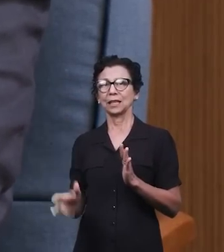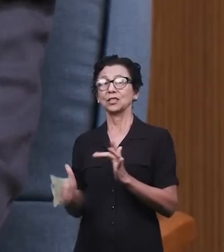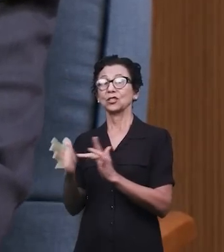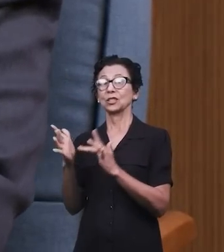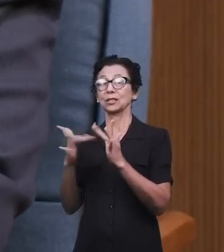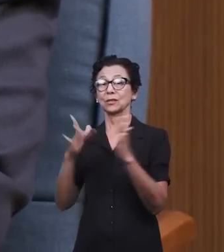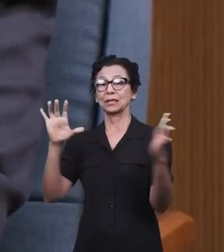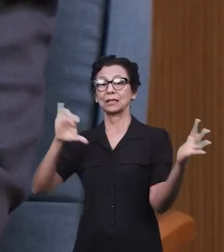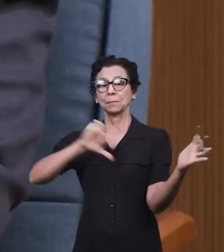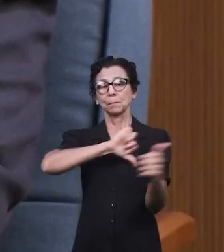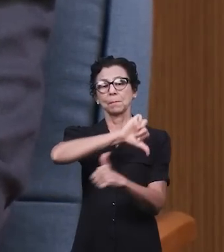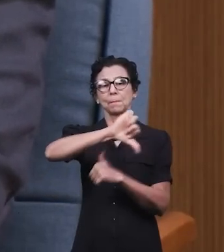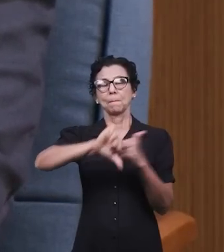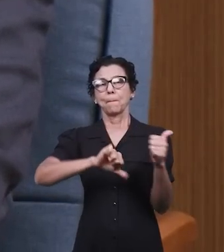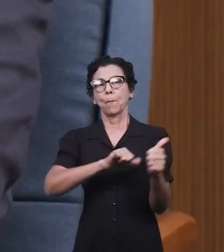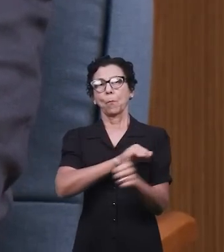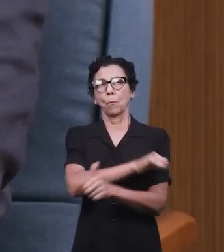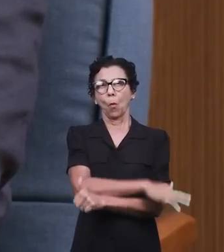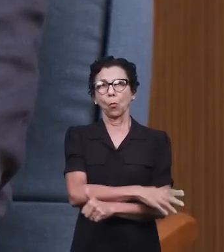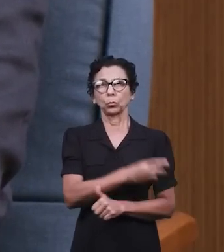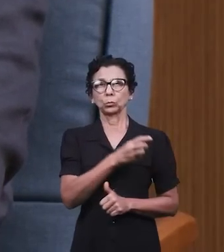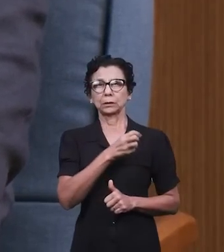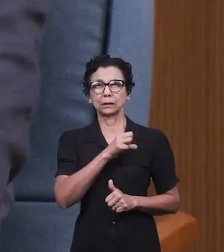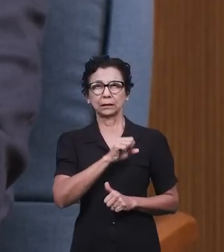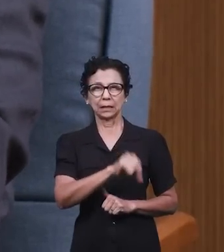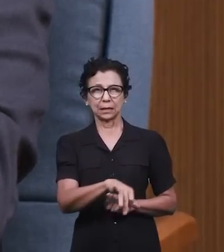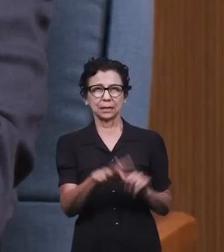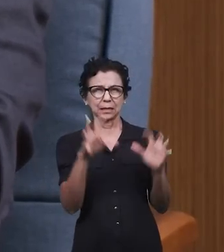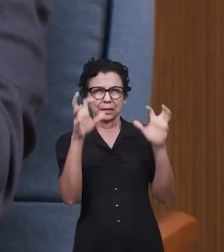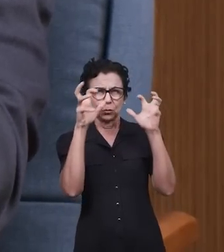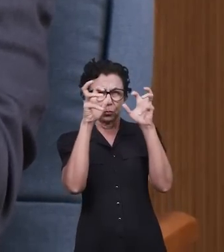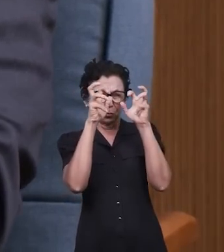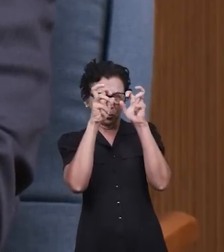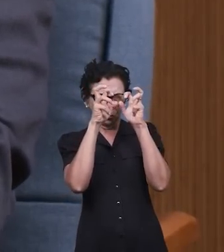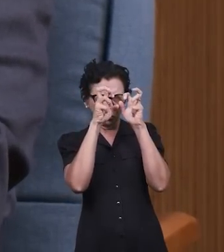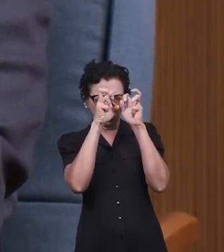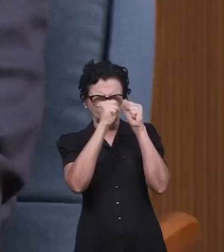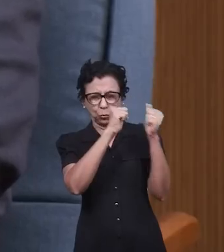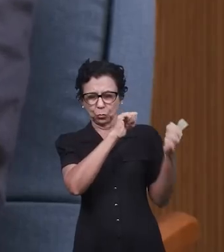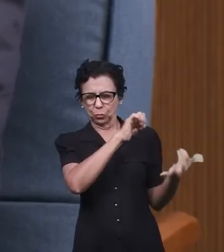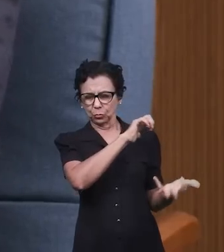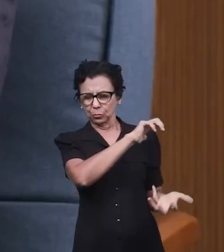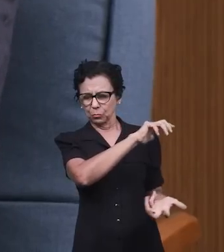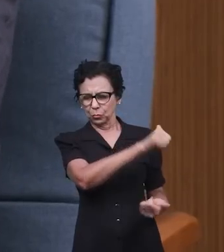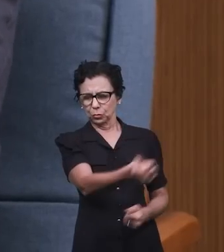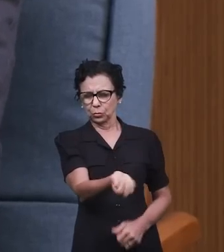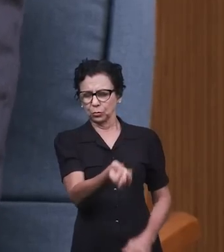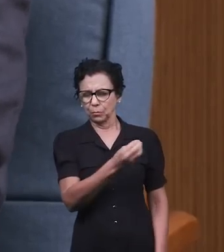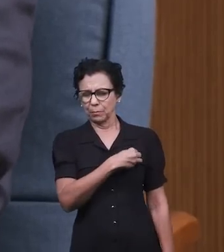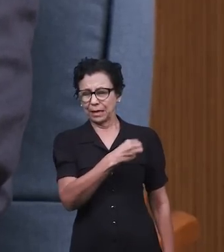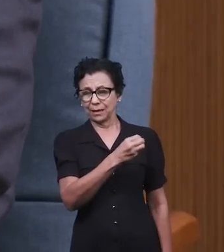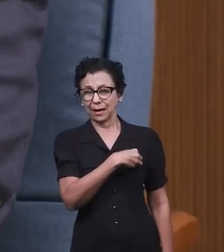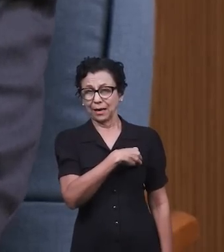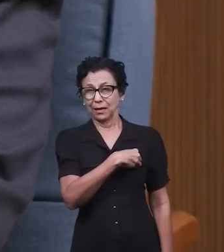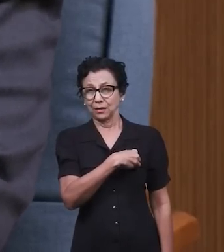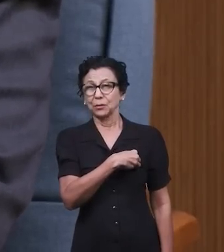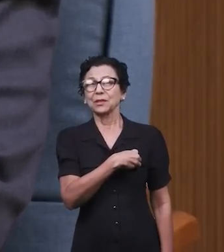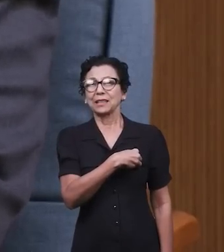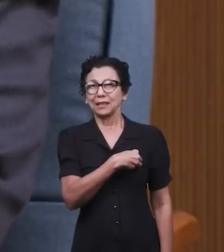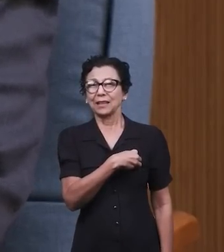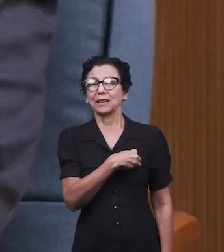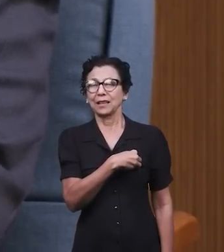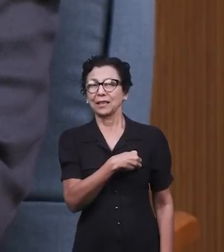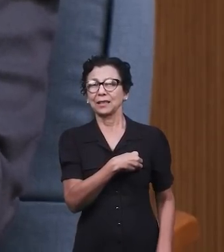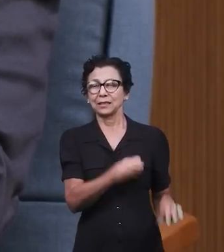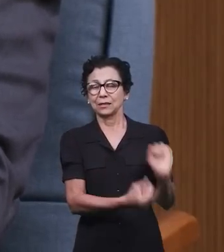de tirar, como você falou, da escuridão, do castiçal, da luz. Só essa espada é capaz de tirar o